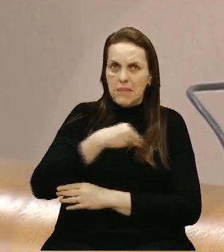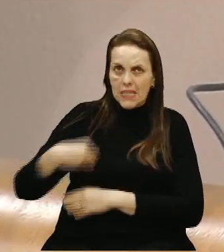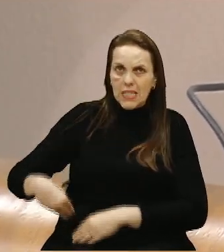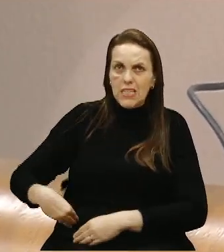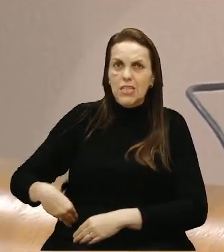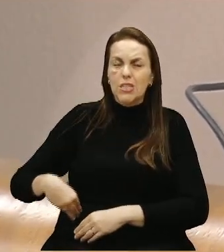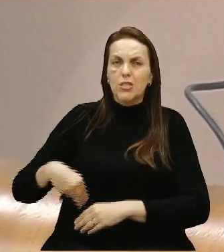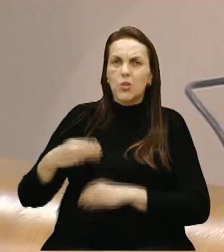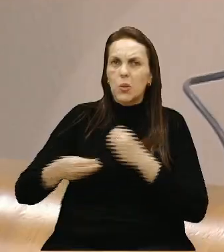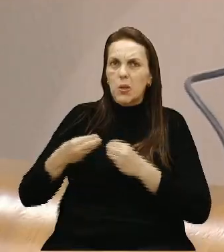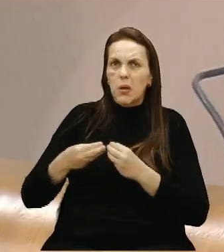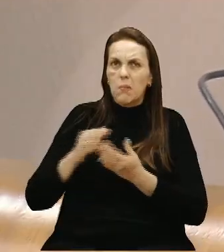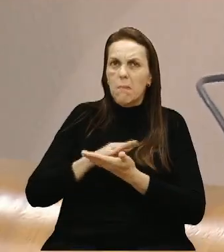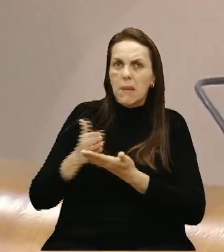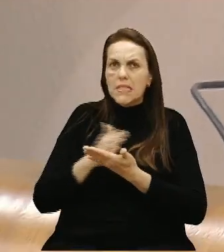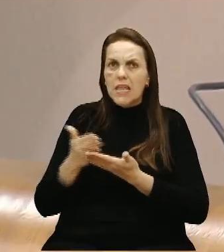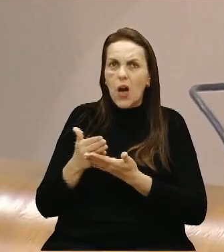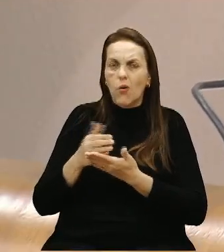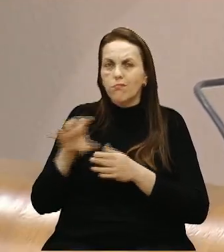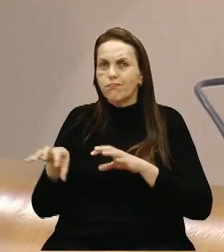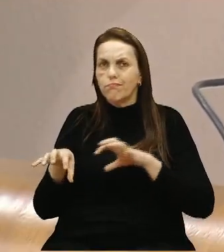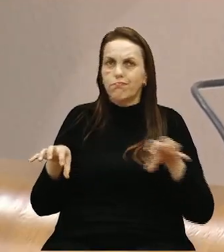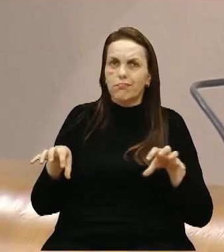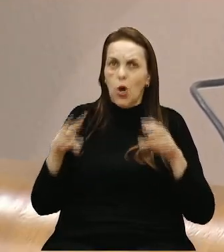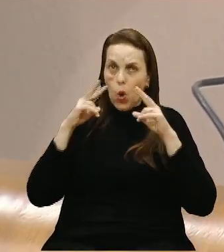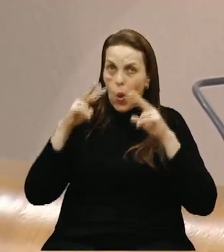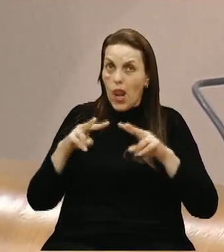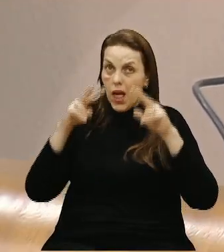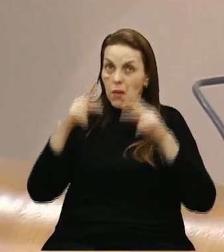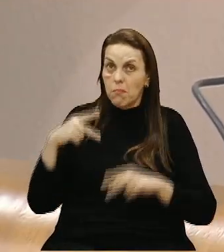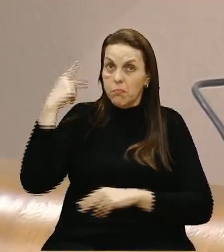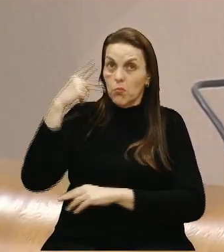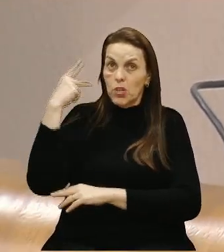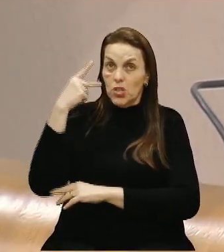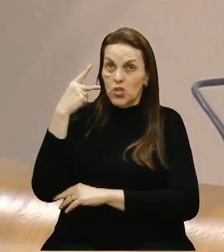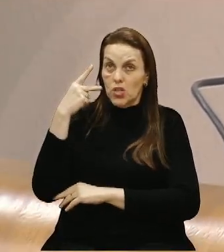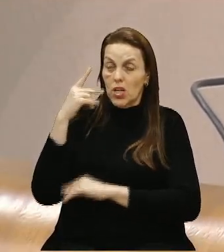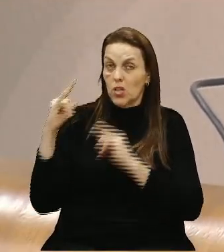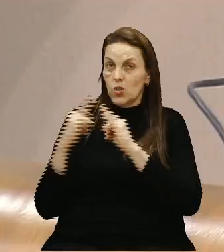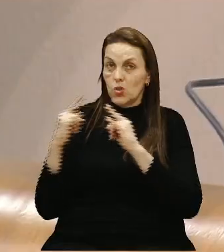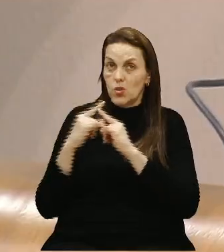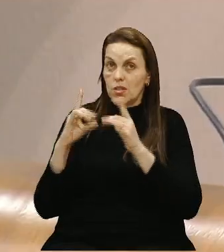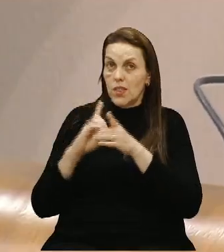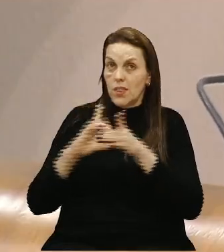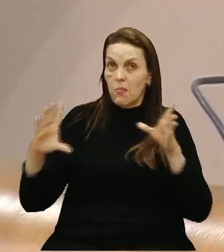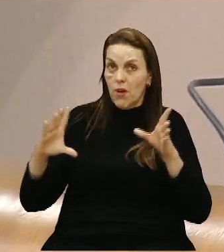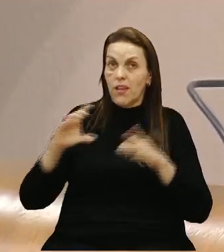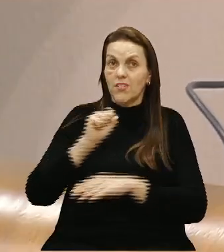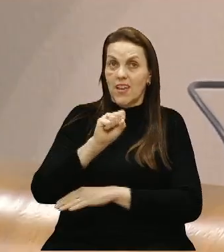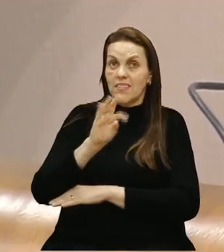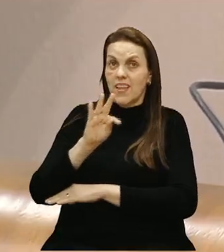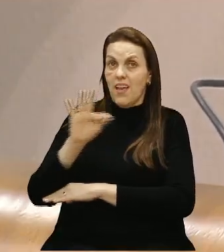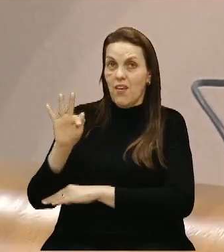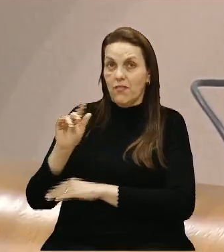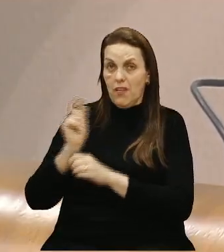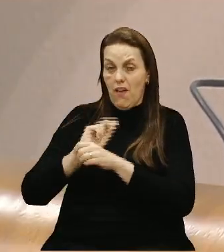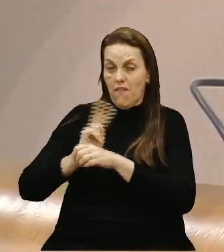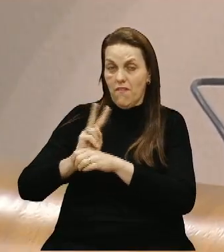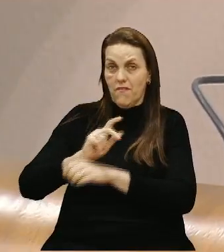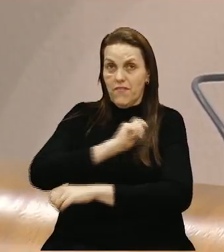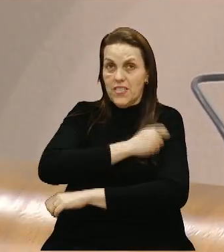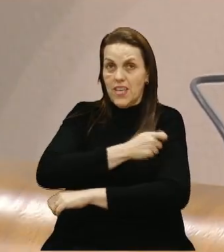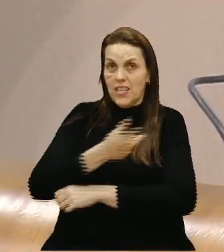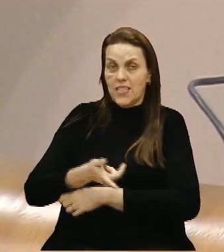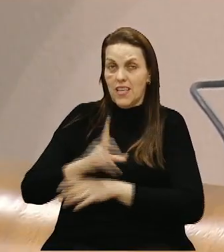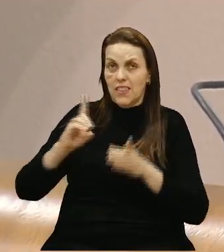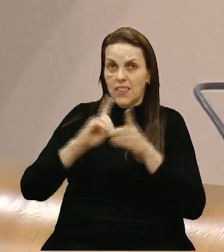a imparcialidade ela deve ser olhada para a questão política, porque as instituições democráticas, o STF está lá justamente para nos fiscalizar e verificar se a